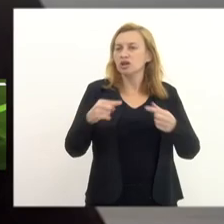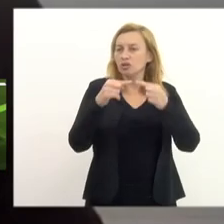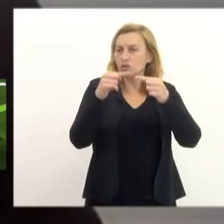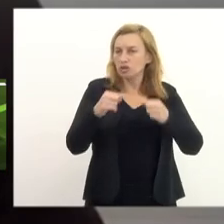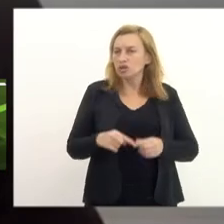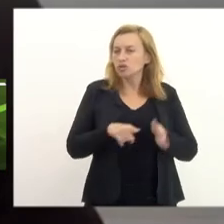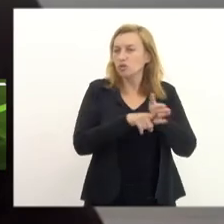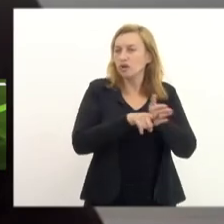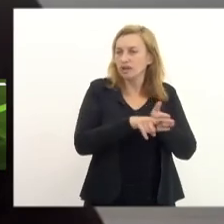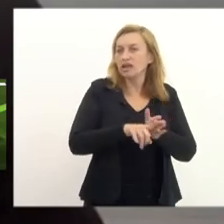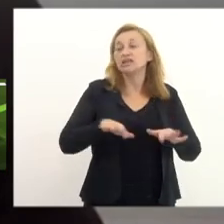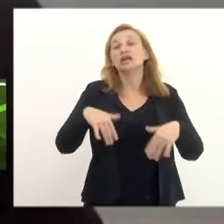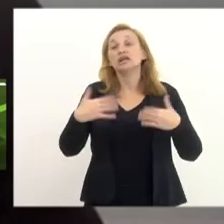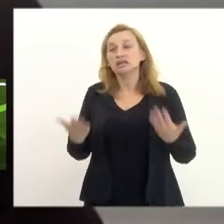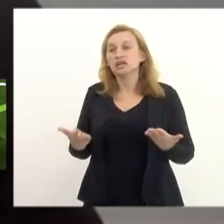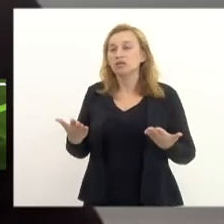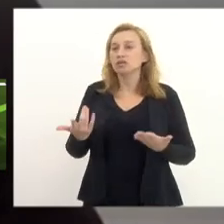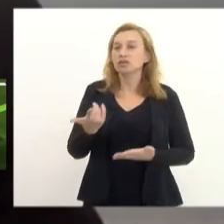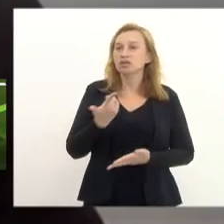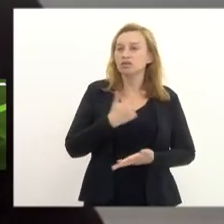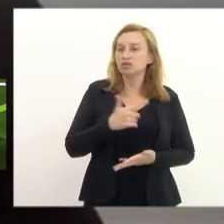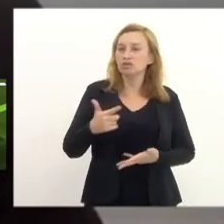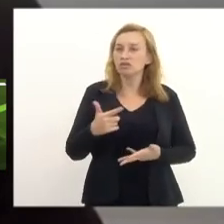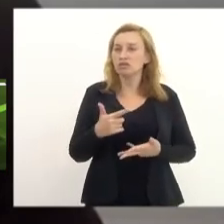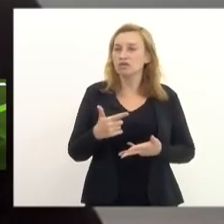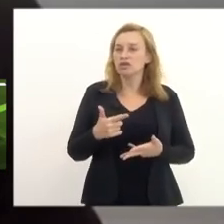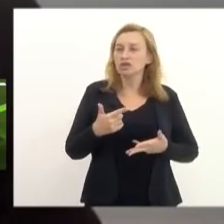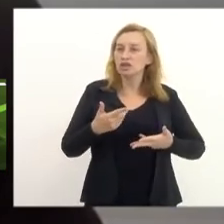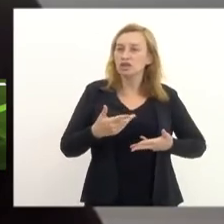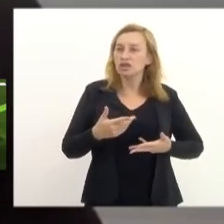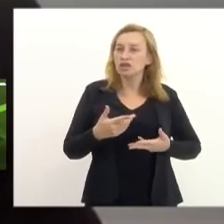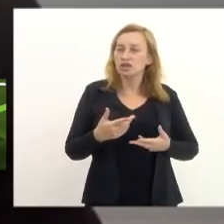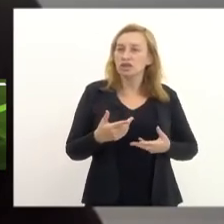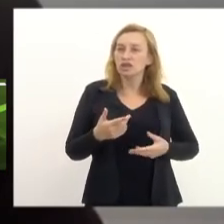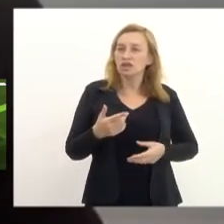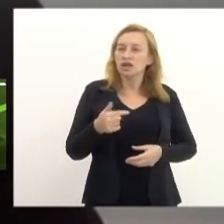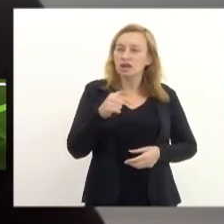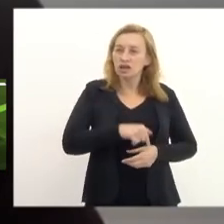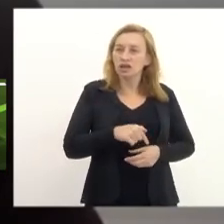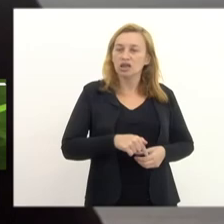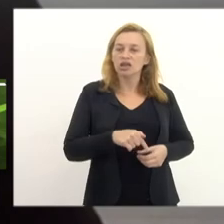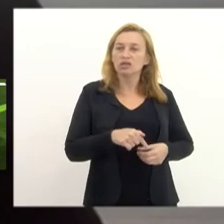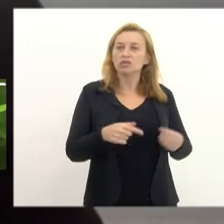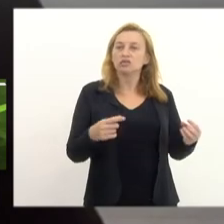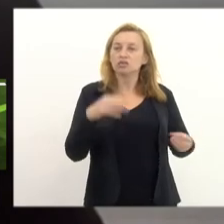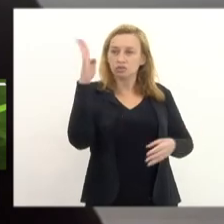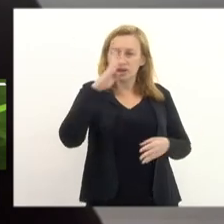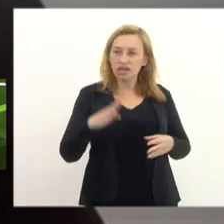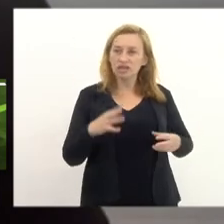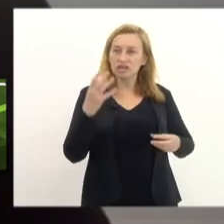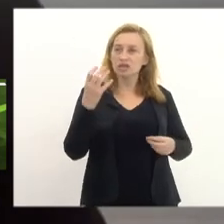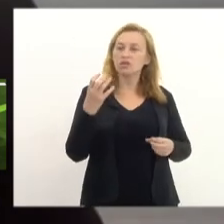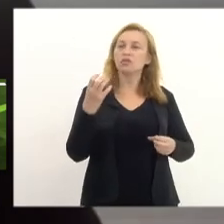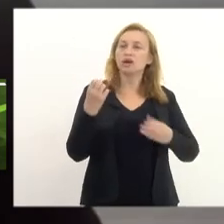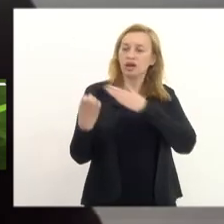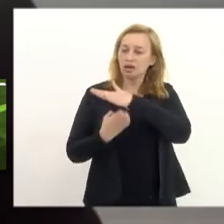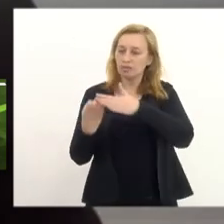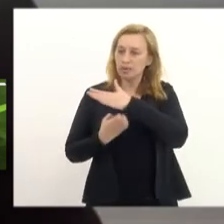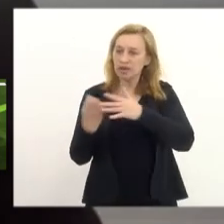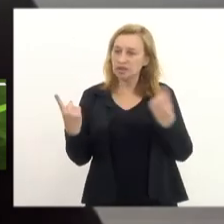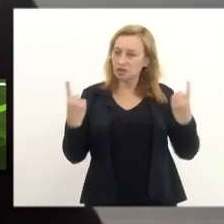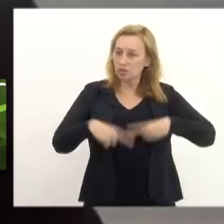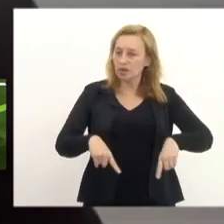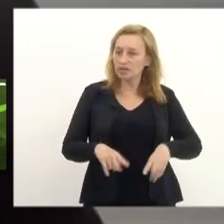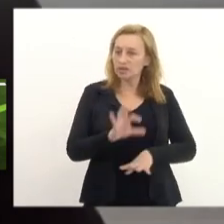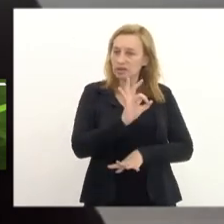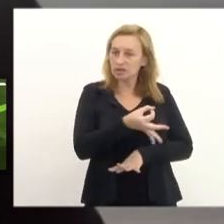economicidade. Então, se a gente não garantir que os nossos fornecedores aqui no Brasil tenham a competitividade necessária para trazer